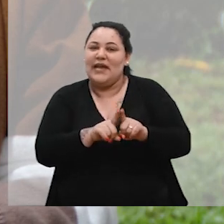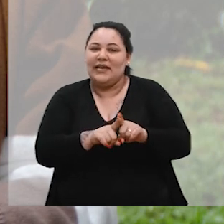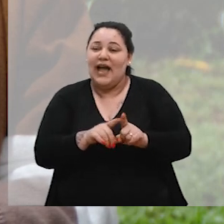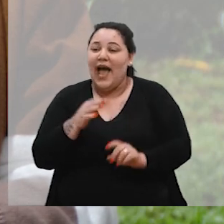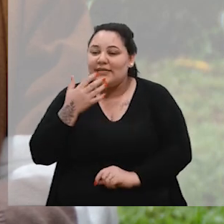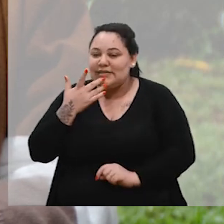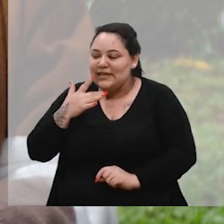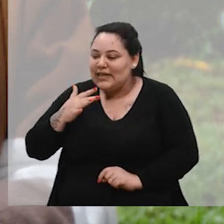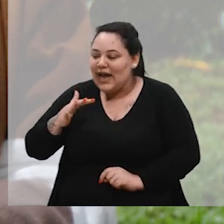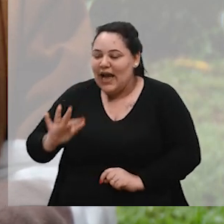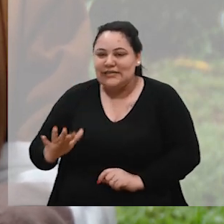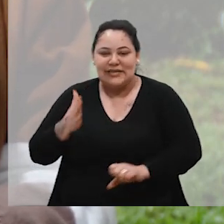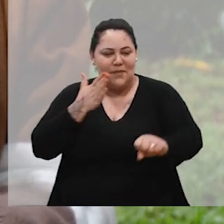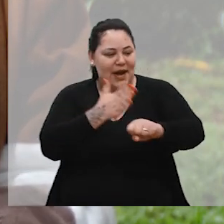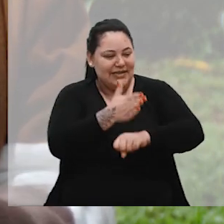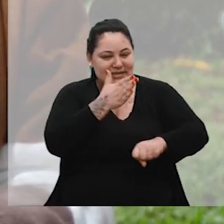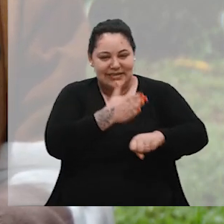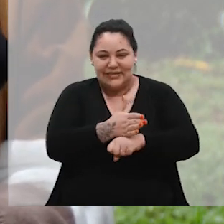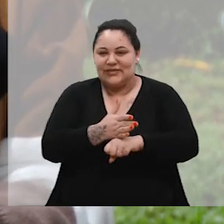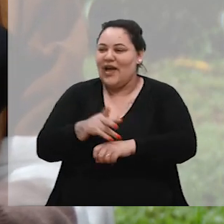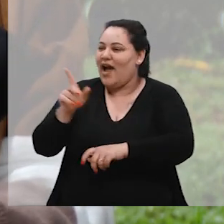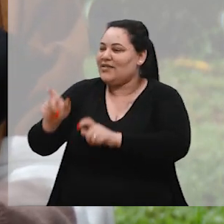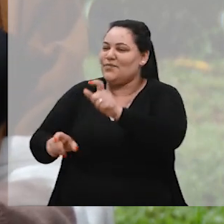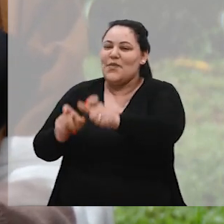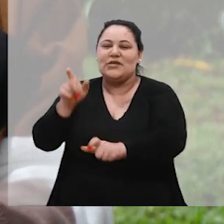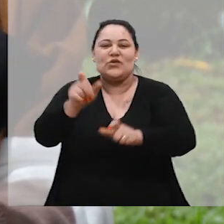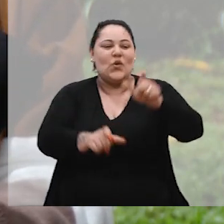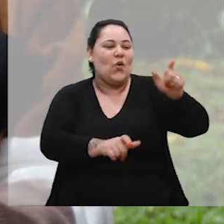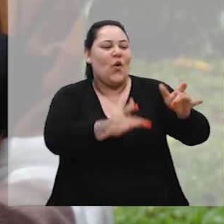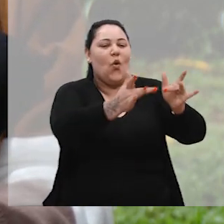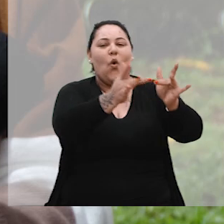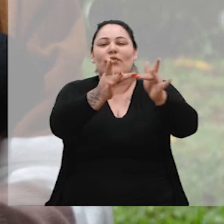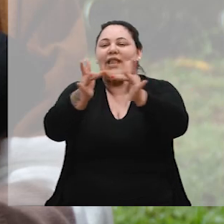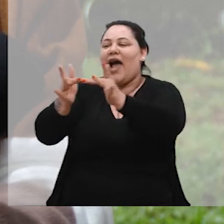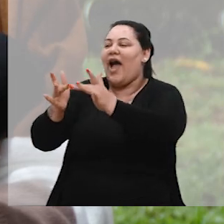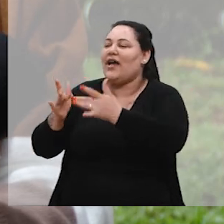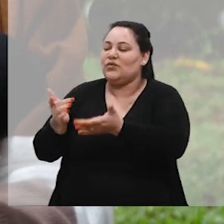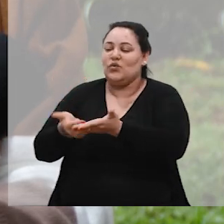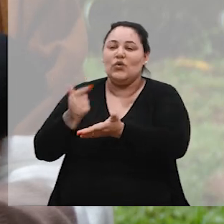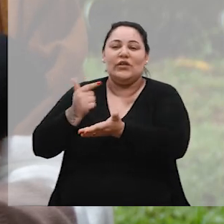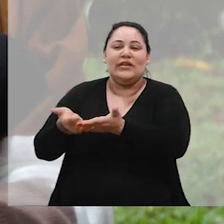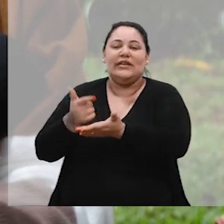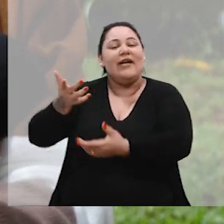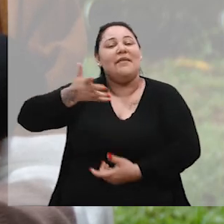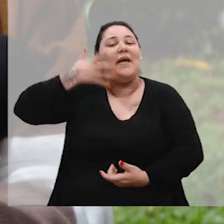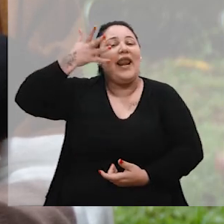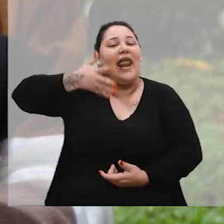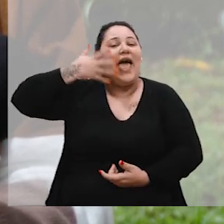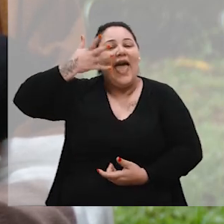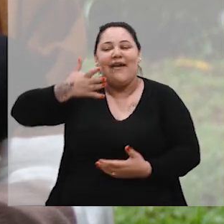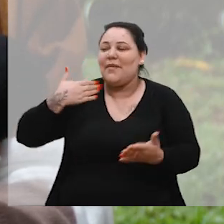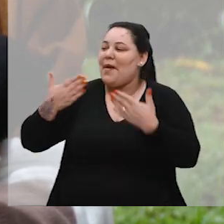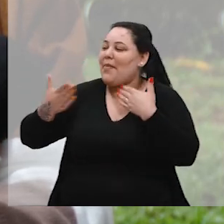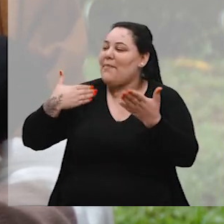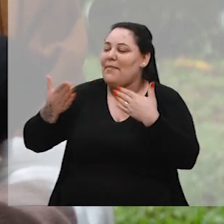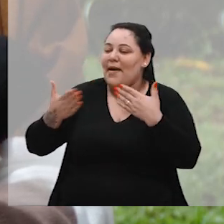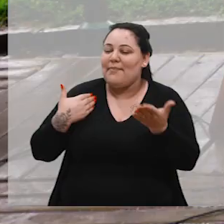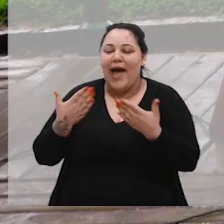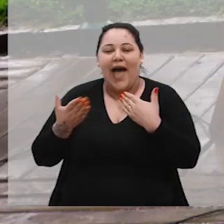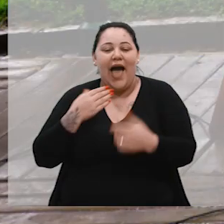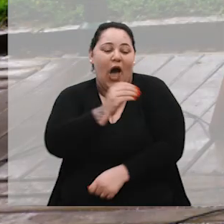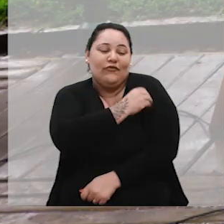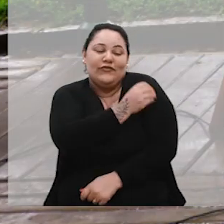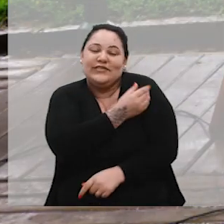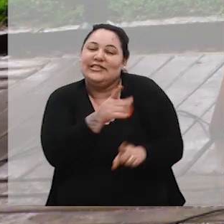as crianças frequentando, as pessoas aqui em contato com o livro, as palestras, os bate-papos, as